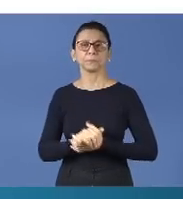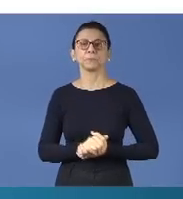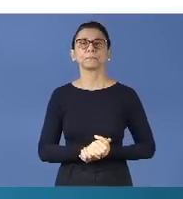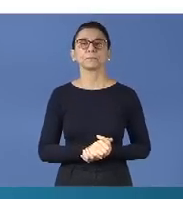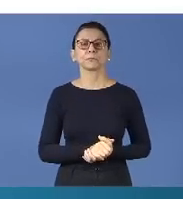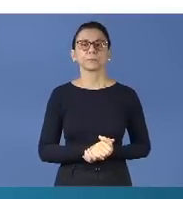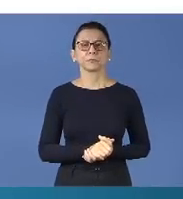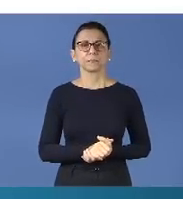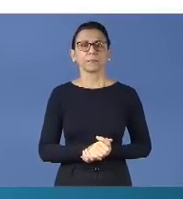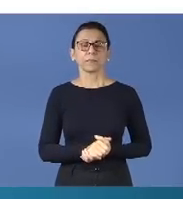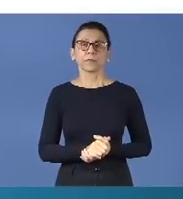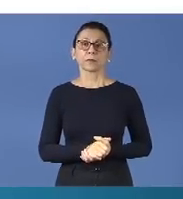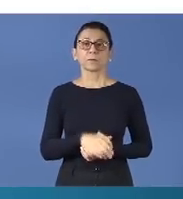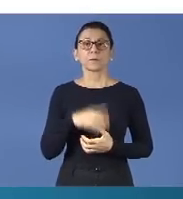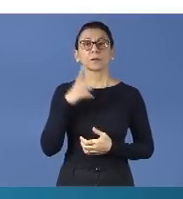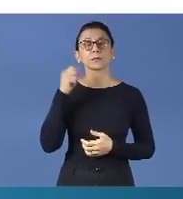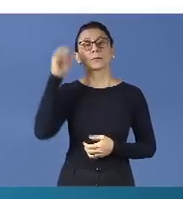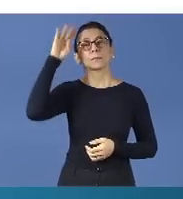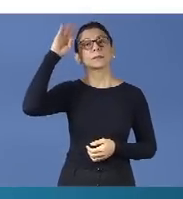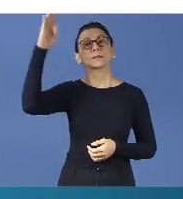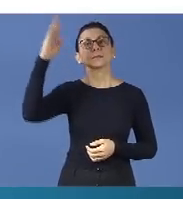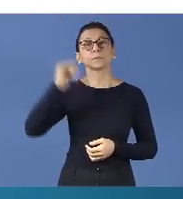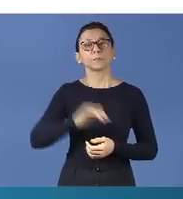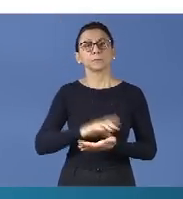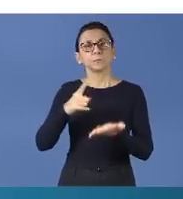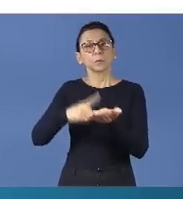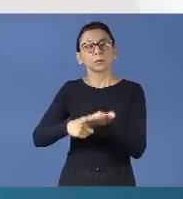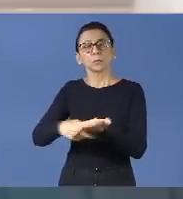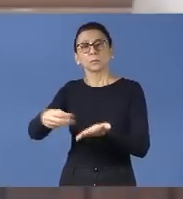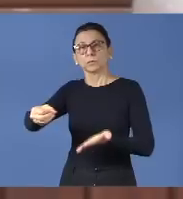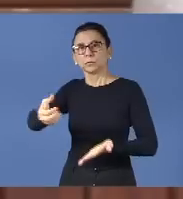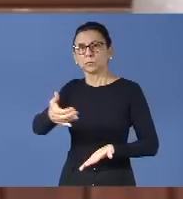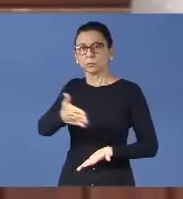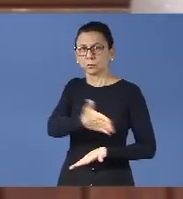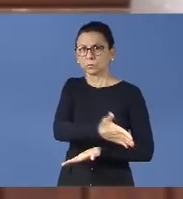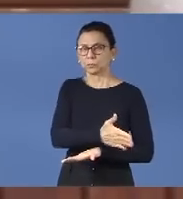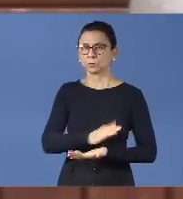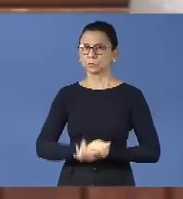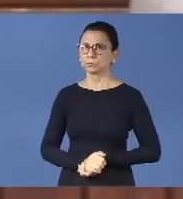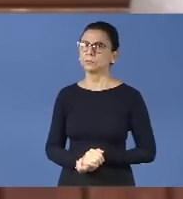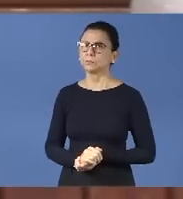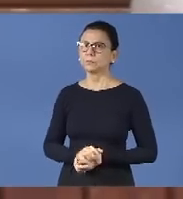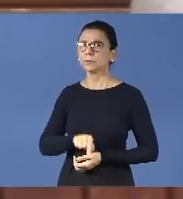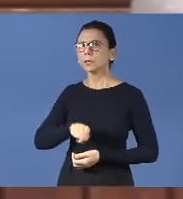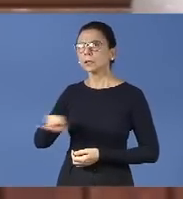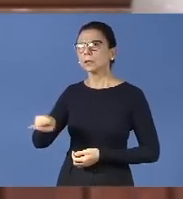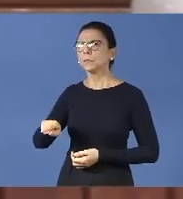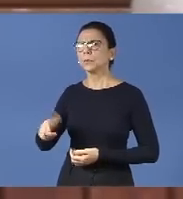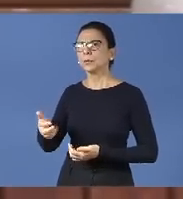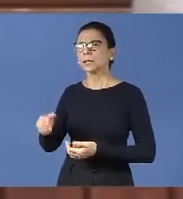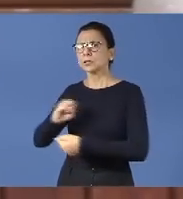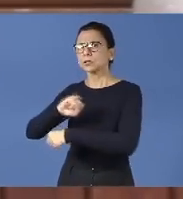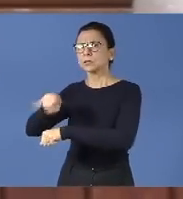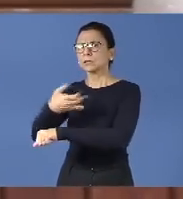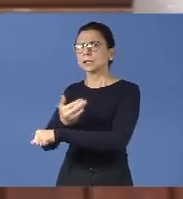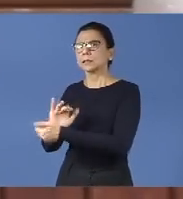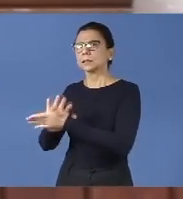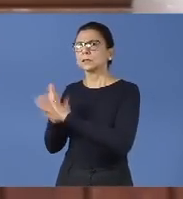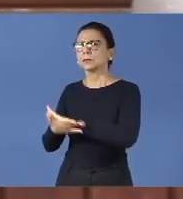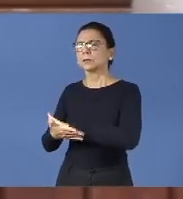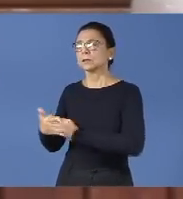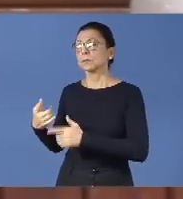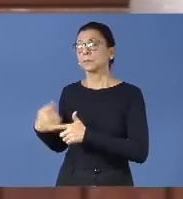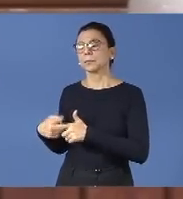da aliança, quer dizer, por que eles tinham perdido a cidade? Por que a cidade tinha sido destruída? Porque